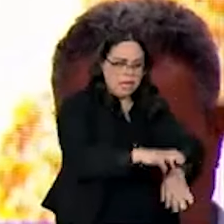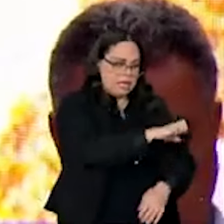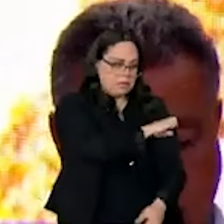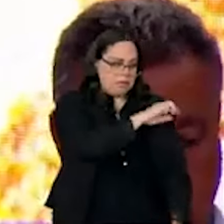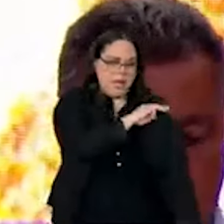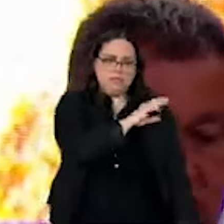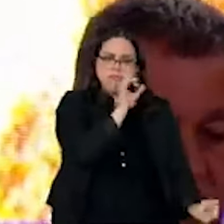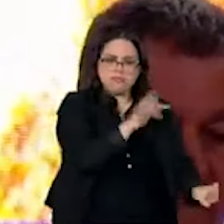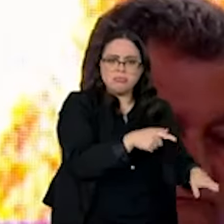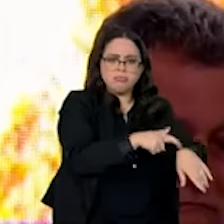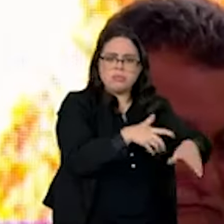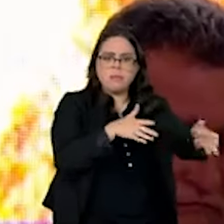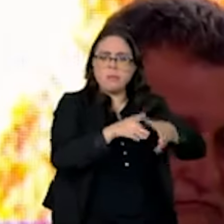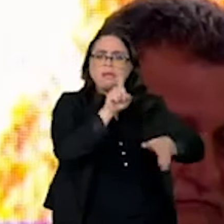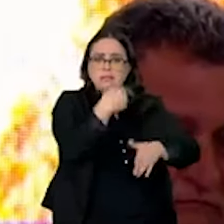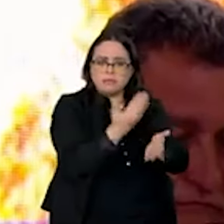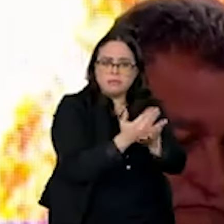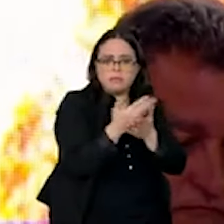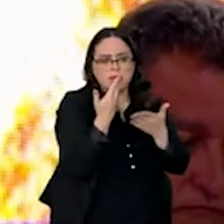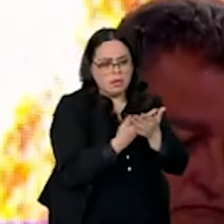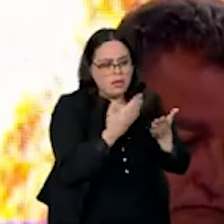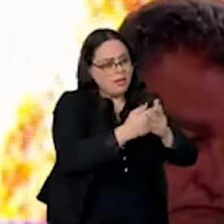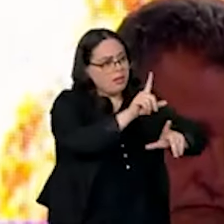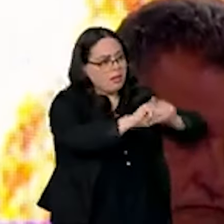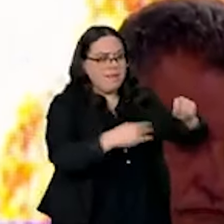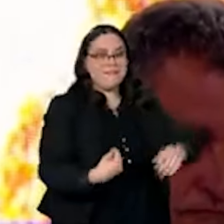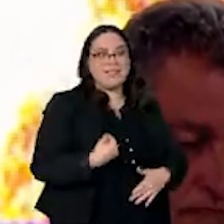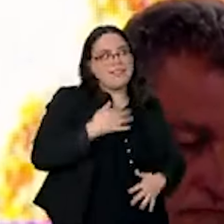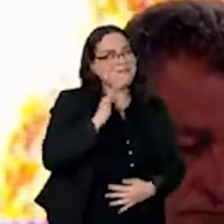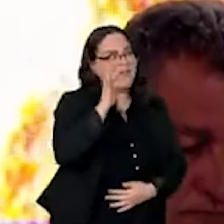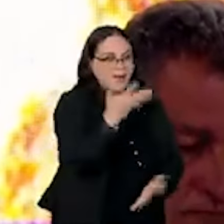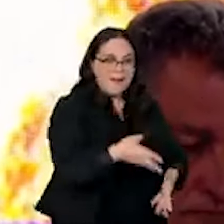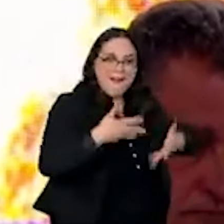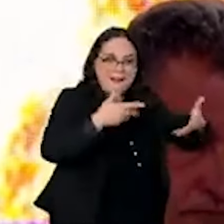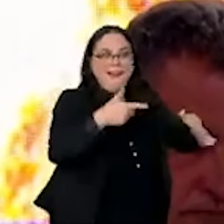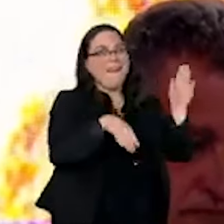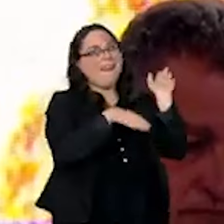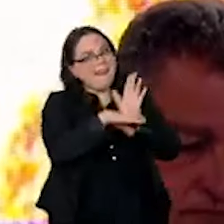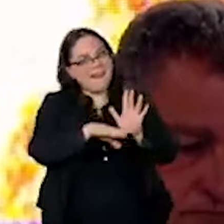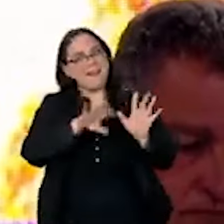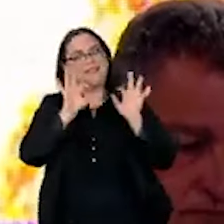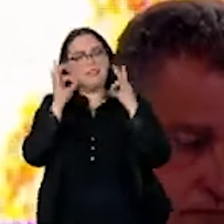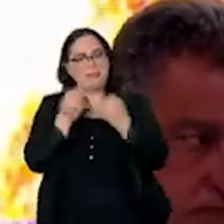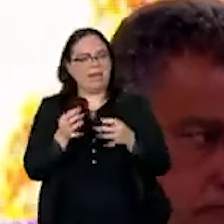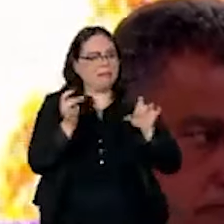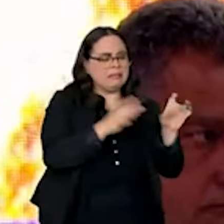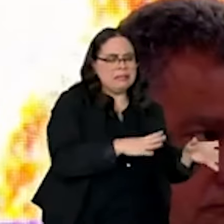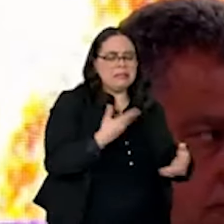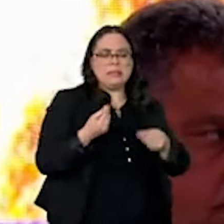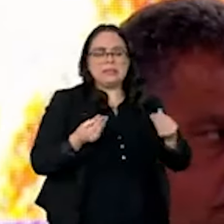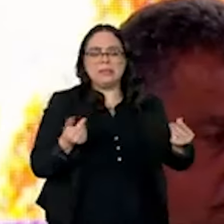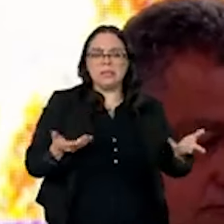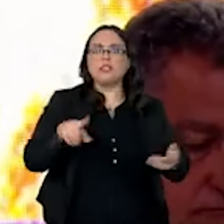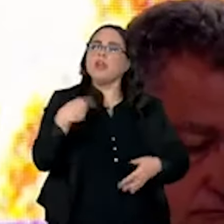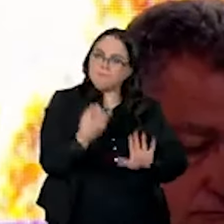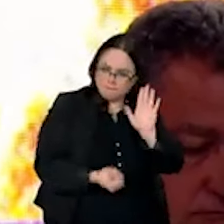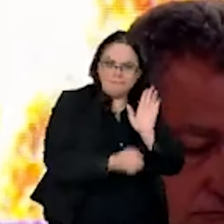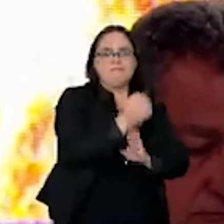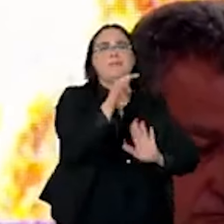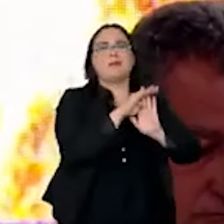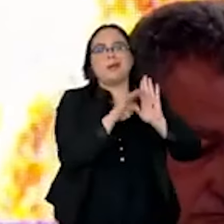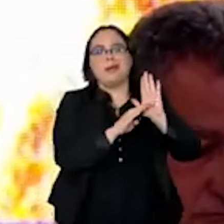médio, que é o momento dele começar a fazer opção de vida para poder ajudar no orçamento familiar. E nós criamos um